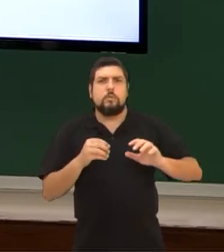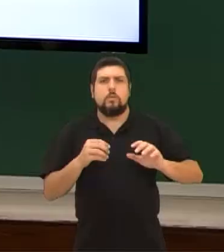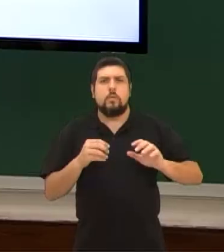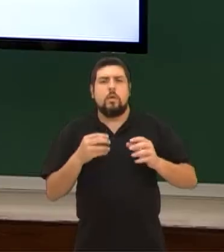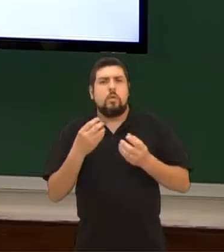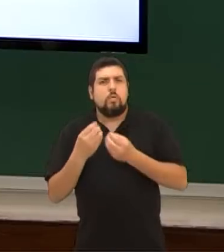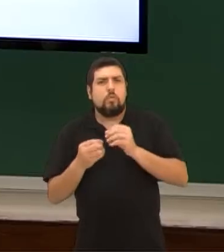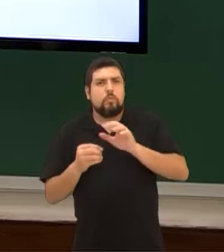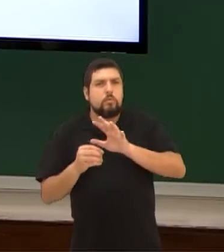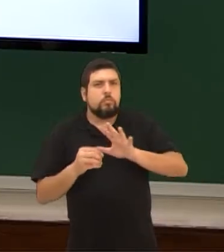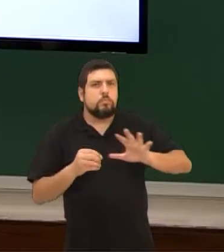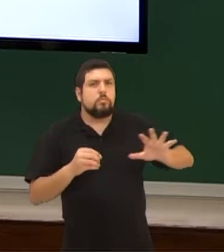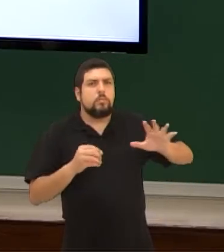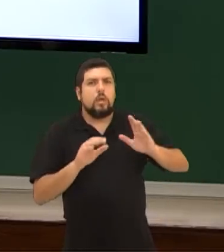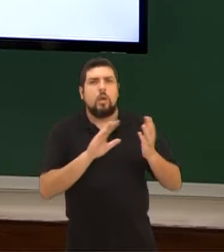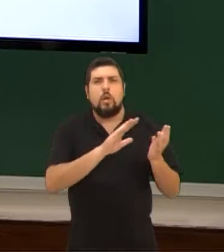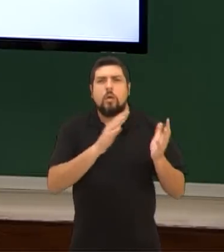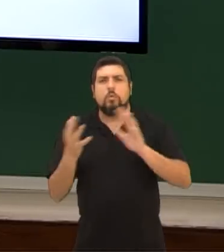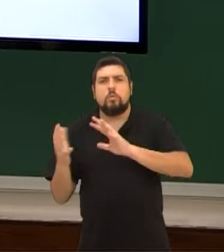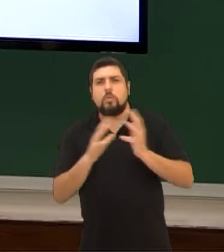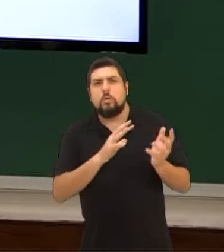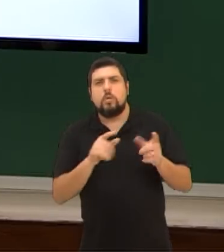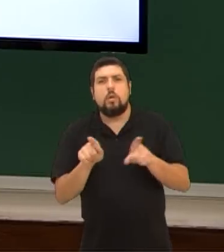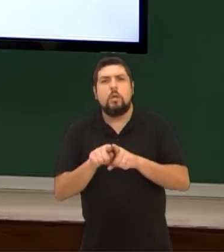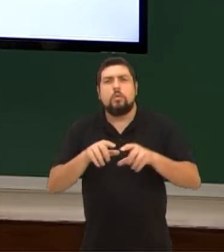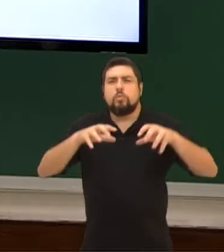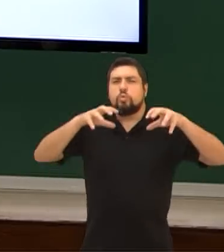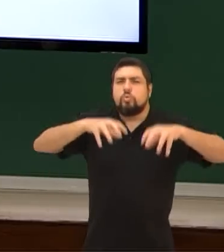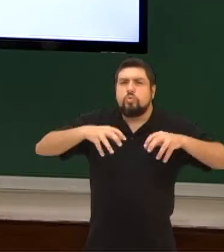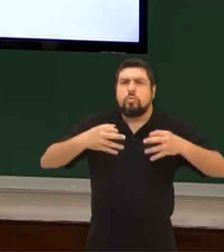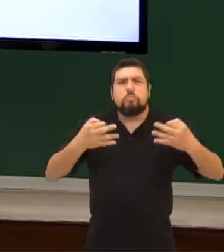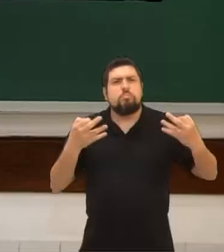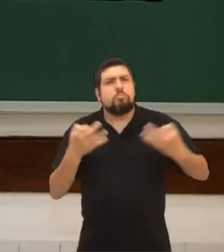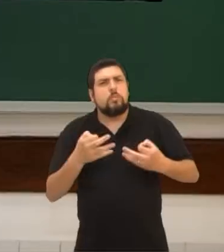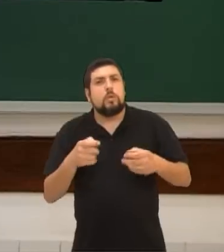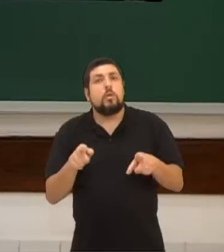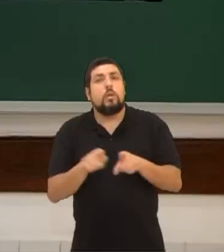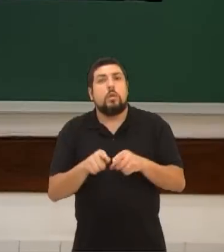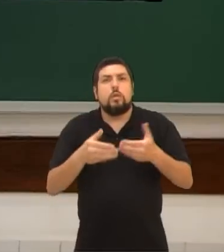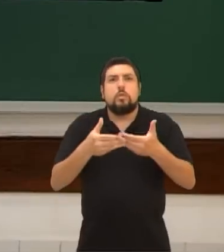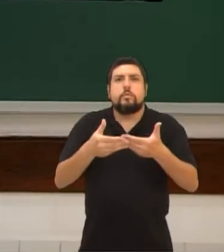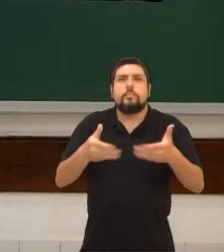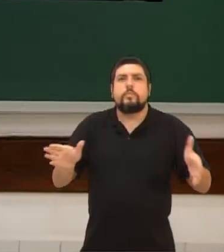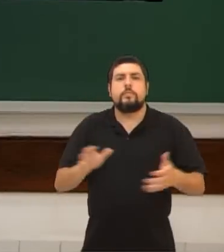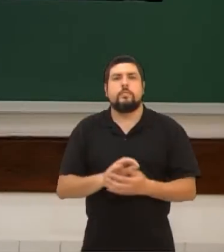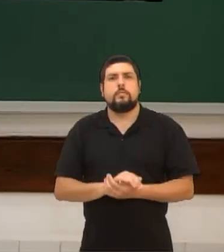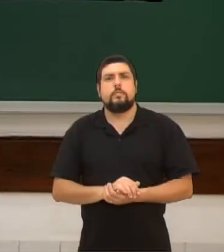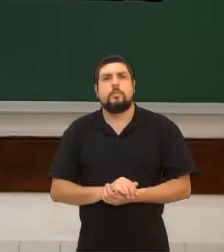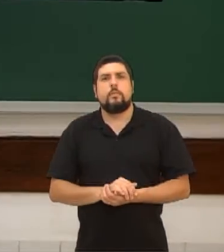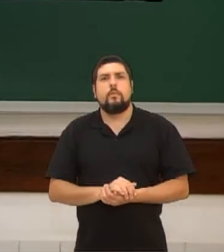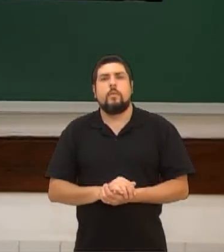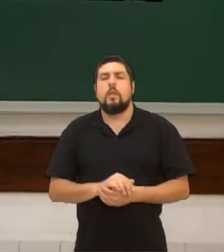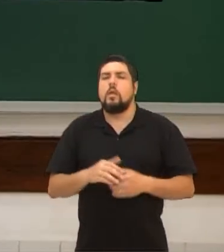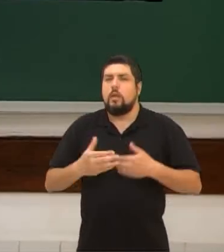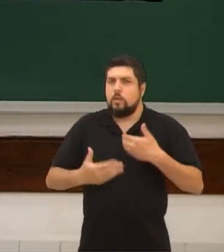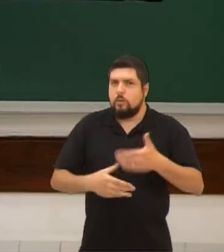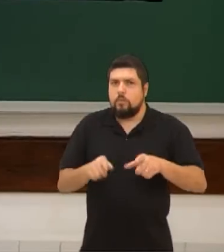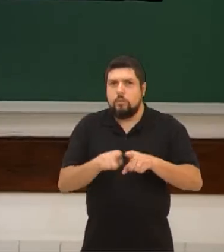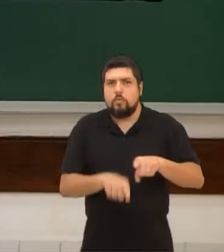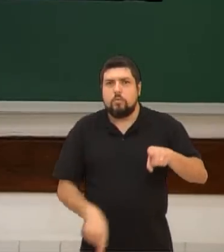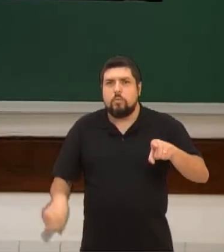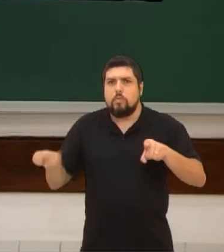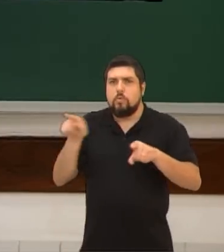clima favorável, a quantidade ideal de chuva e principalmente as fronteiras abertas. Então esse ciclo cafeiro vai